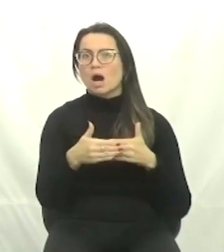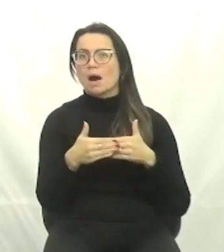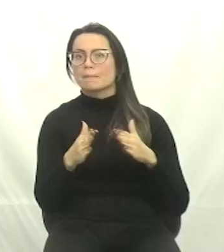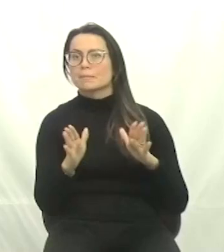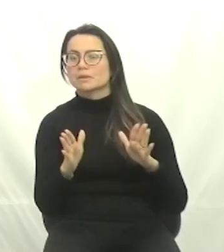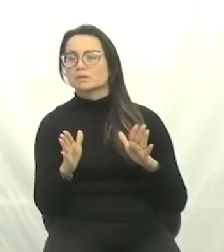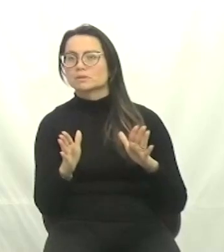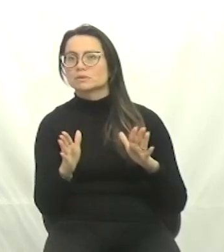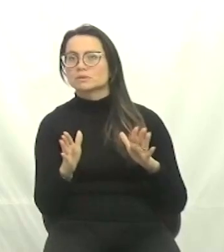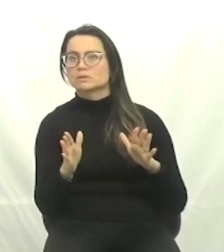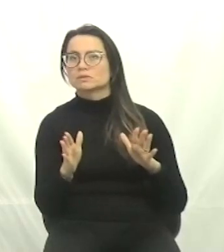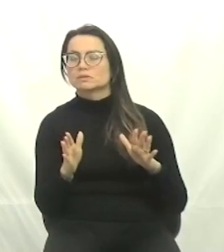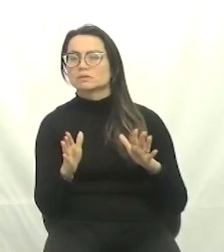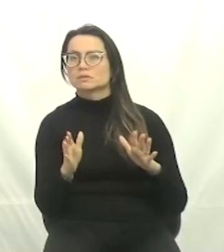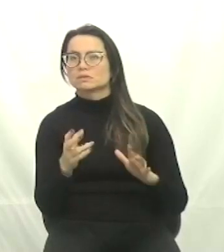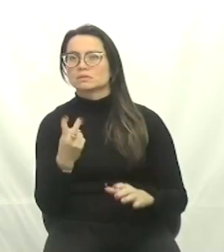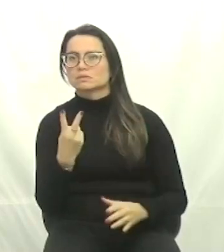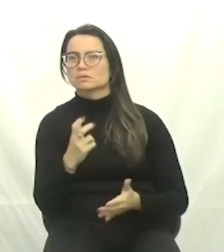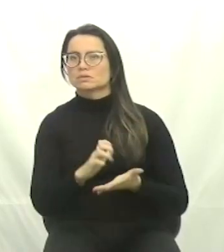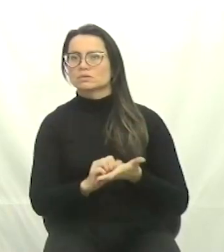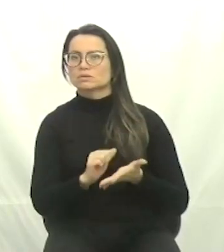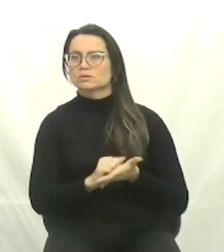e dois inscritos.